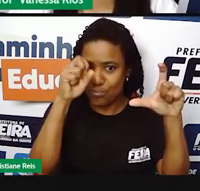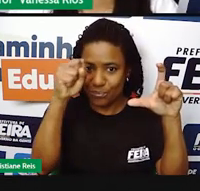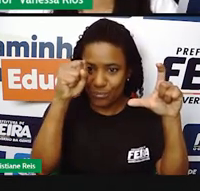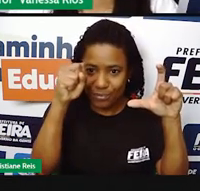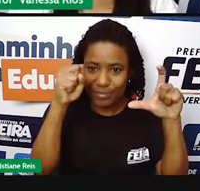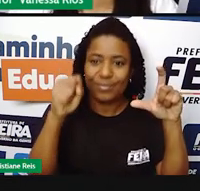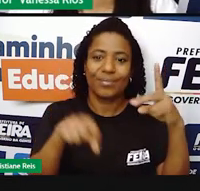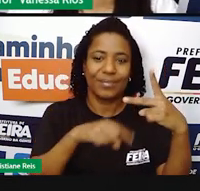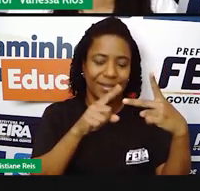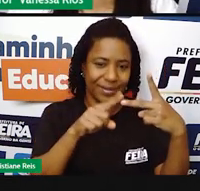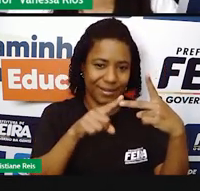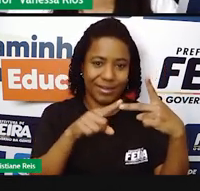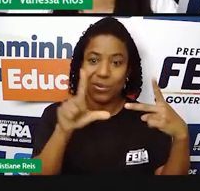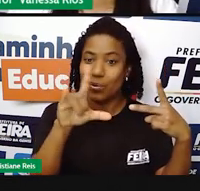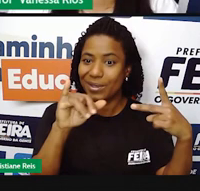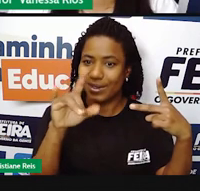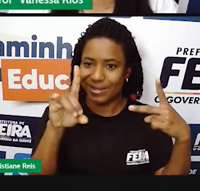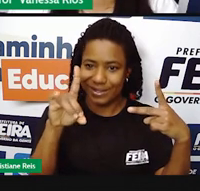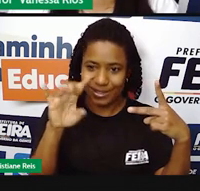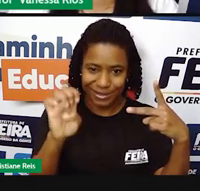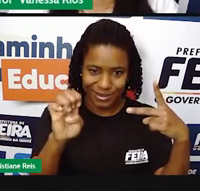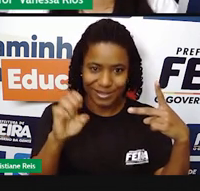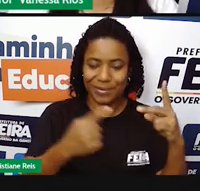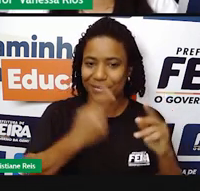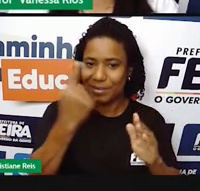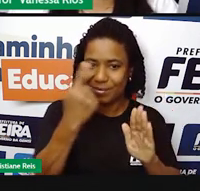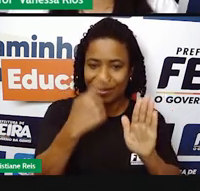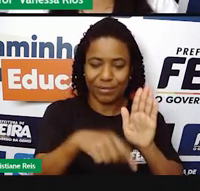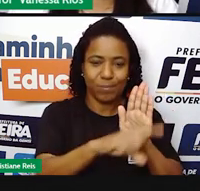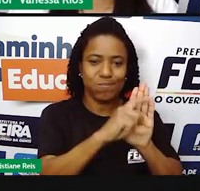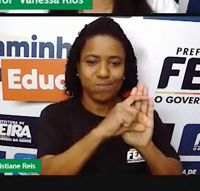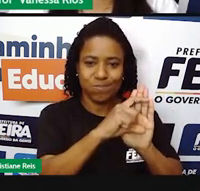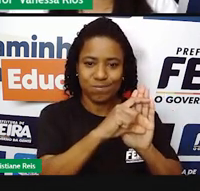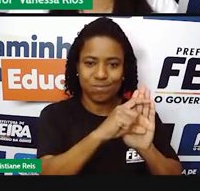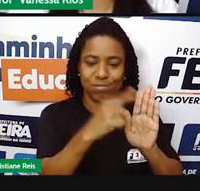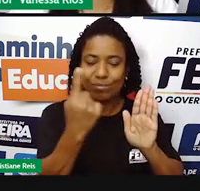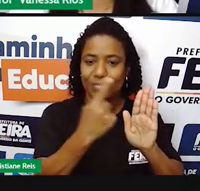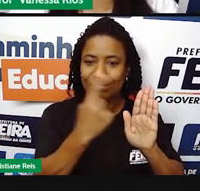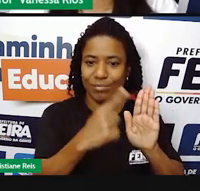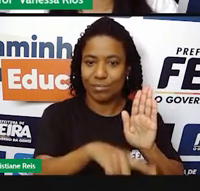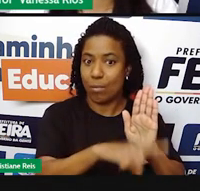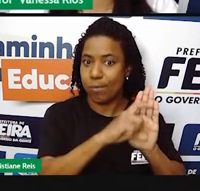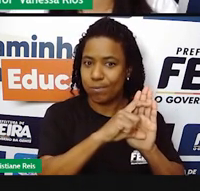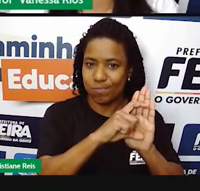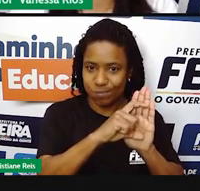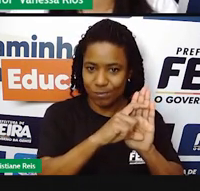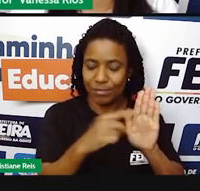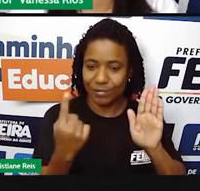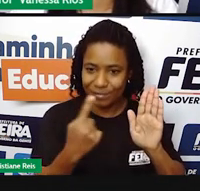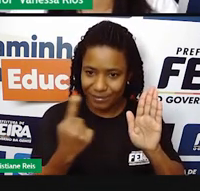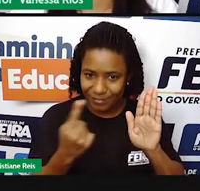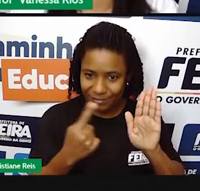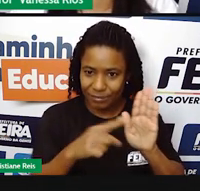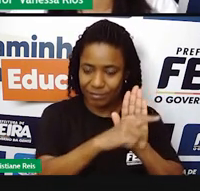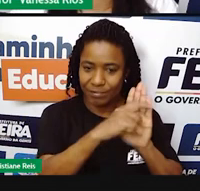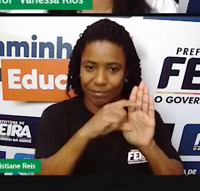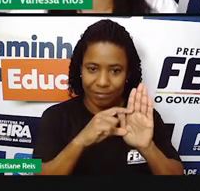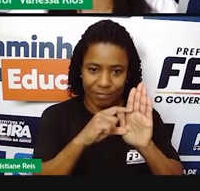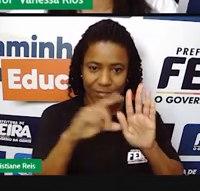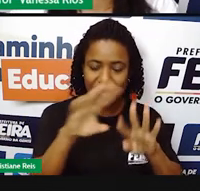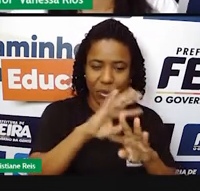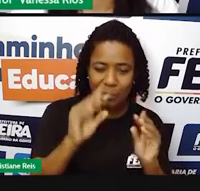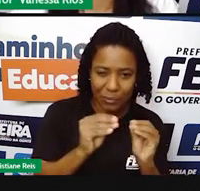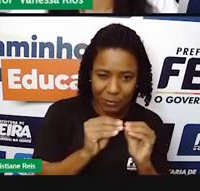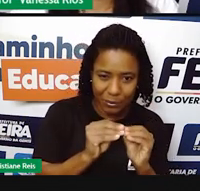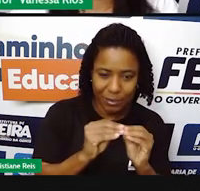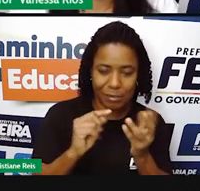O lead, que aí corresponde ao primeiro parágrafo aí, traz um resumo, né? Traz aí as informações